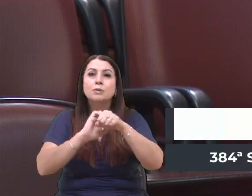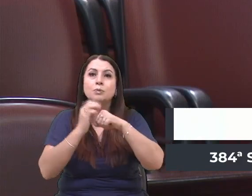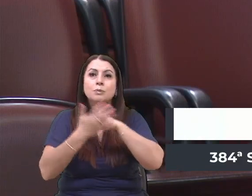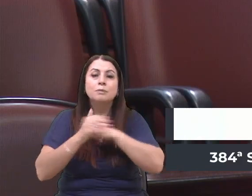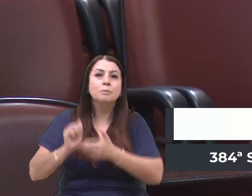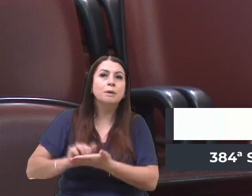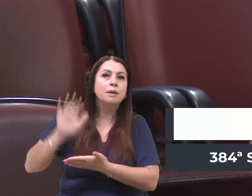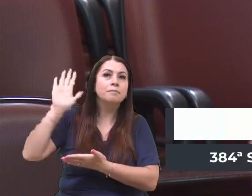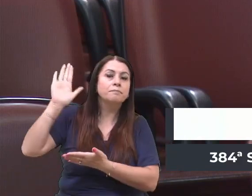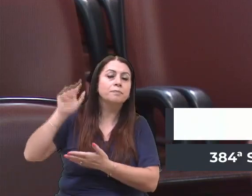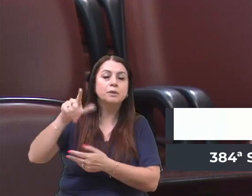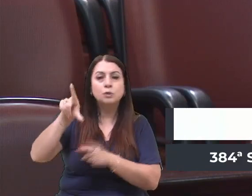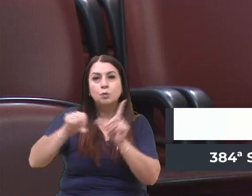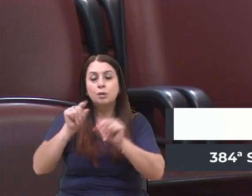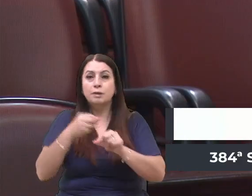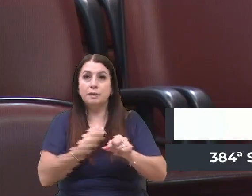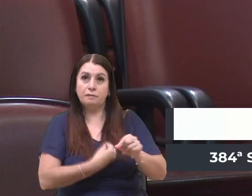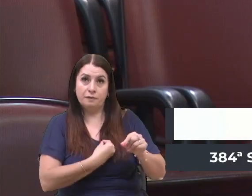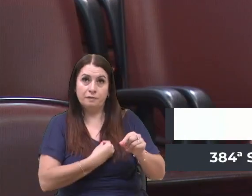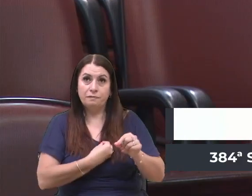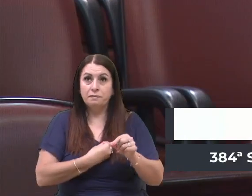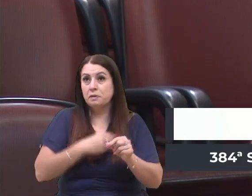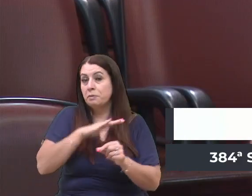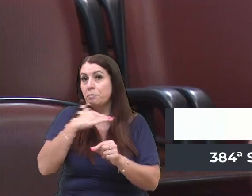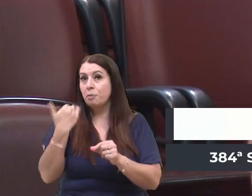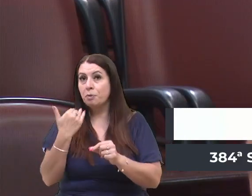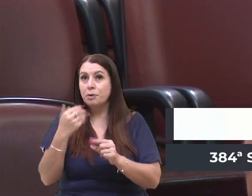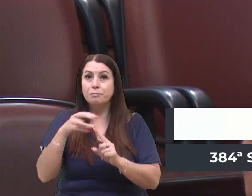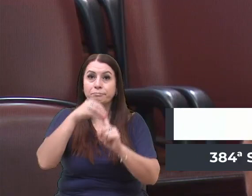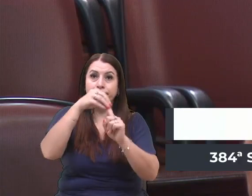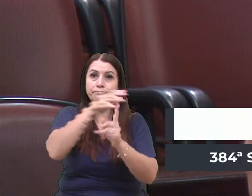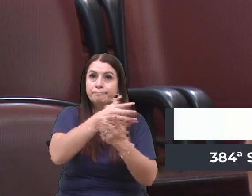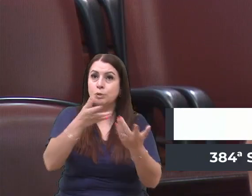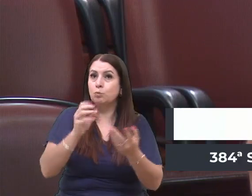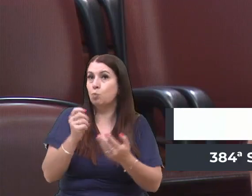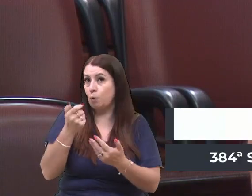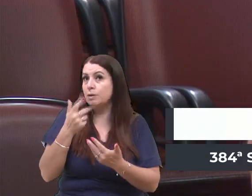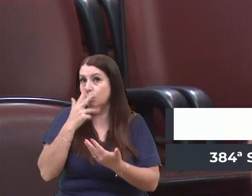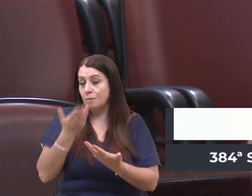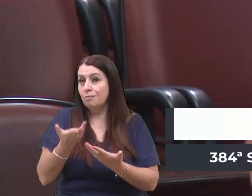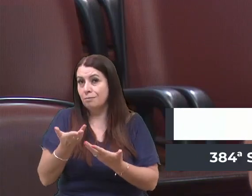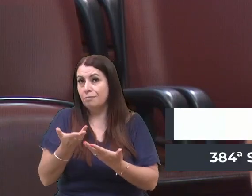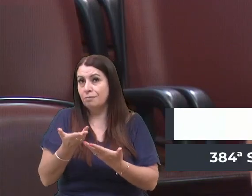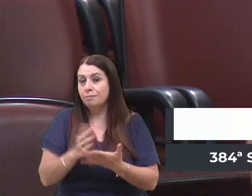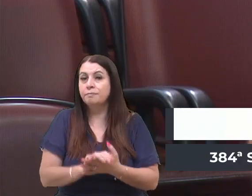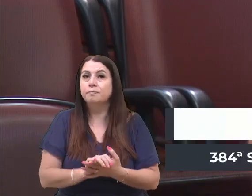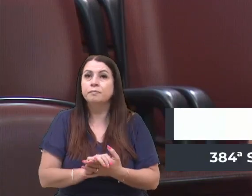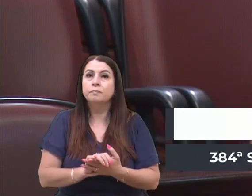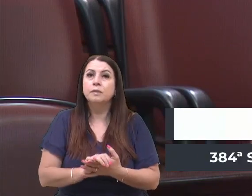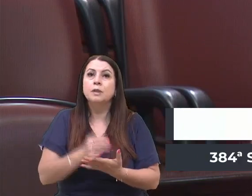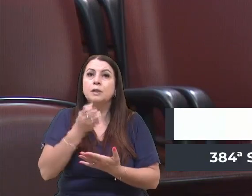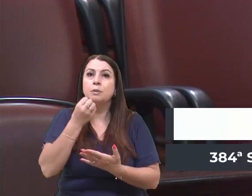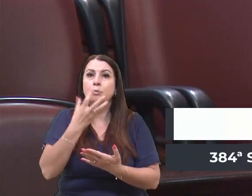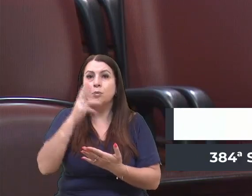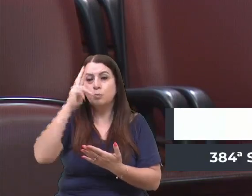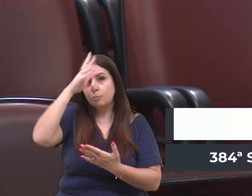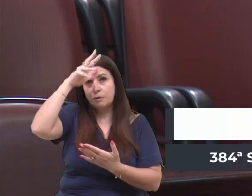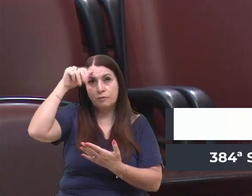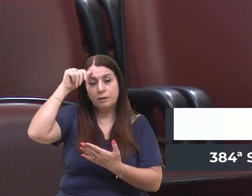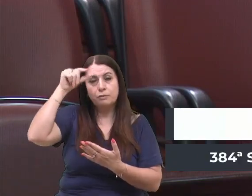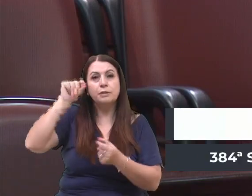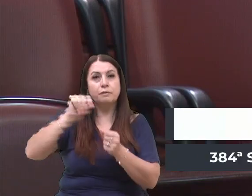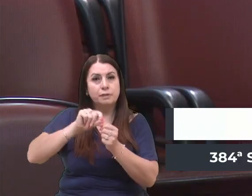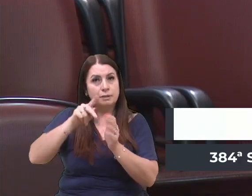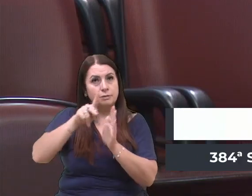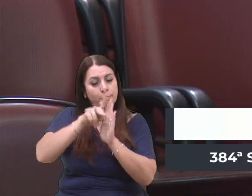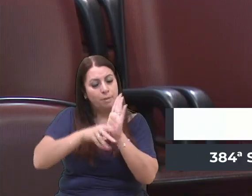vive e quem morre. É da prioridade. E nós estamos à beira disso. Então, que bom que o prefeito está cumprindo o plano de governo,